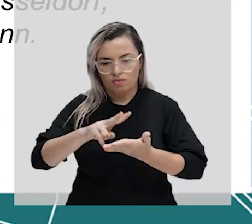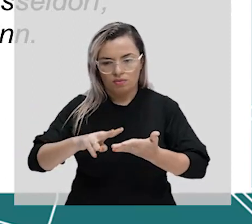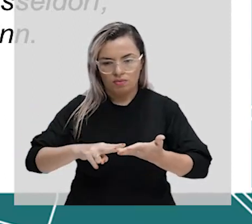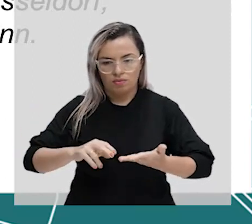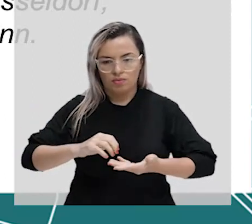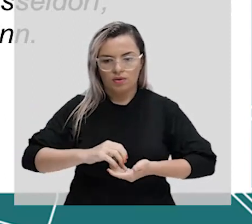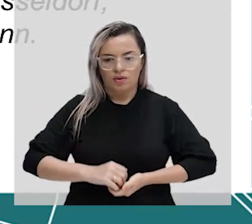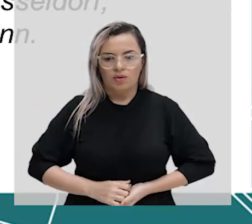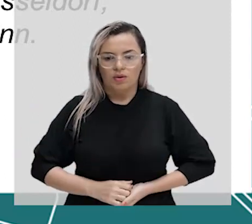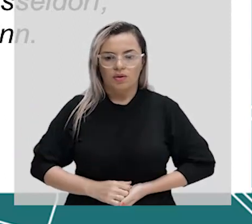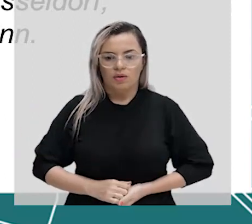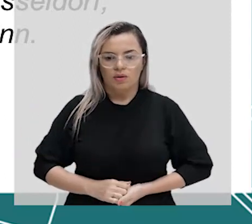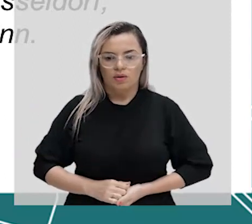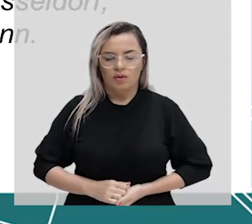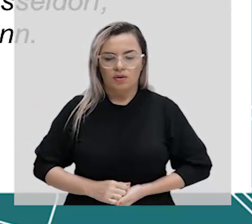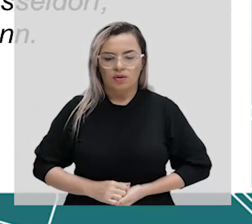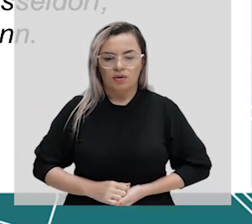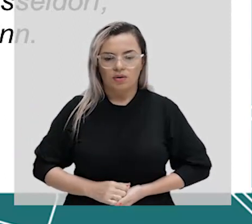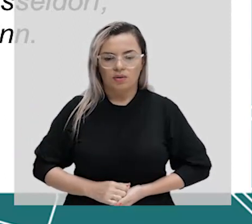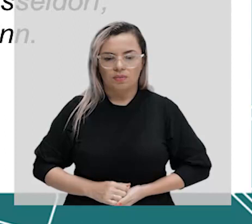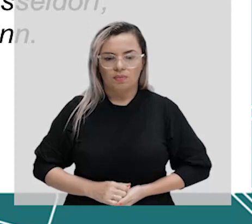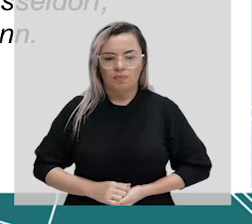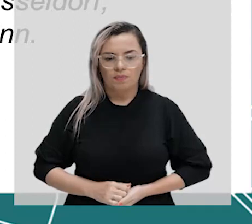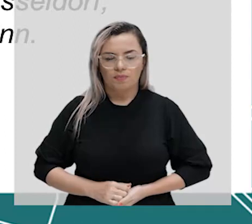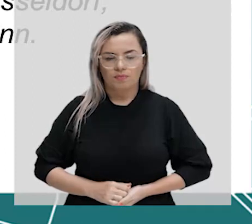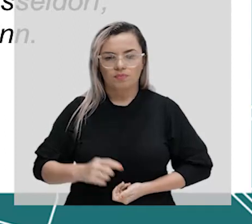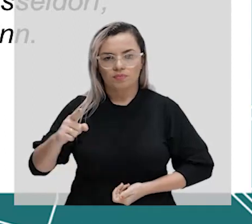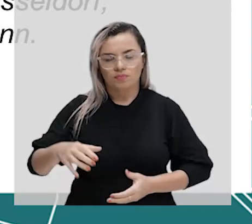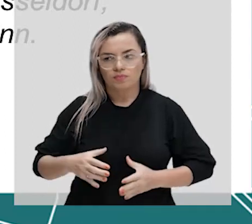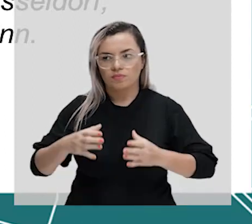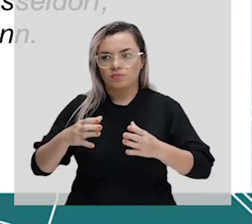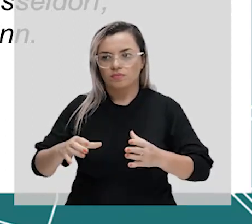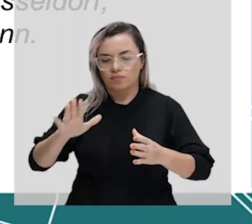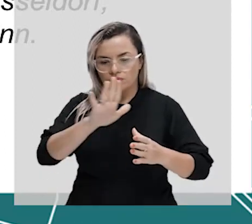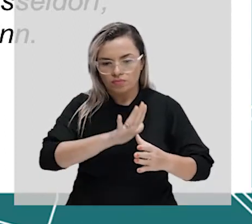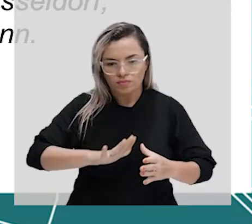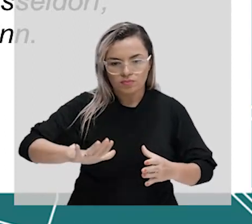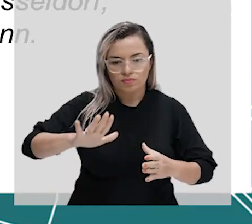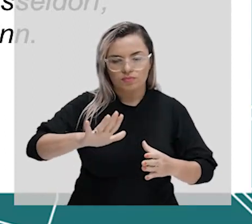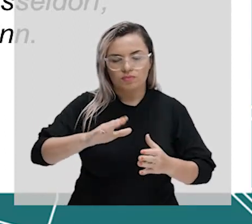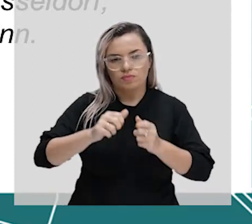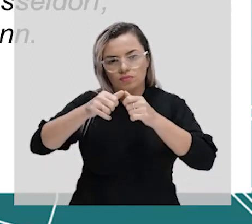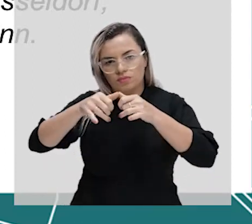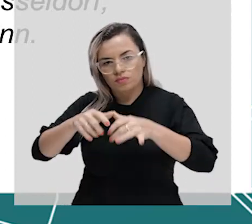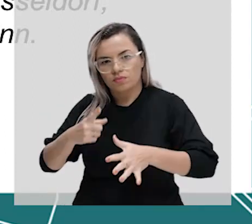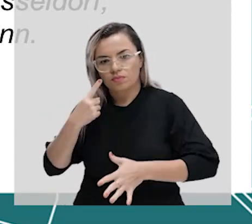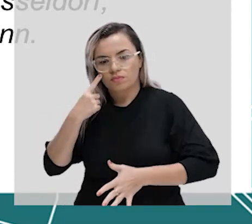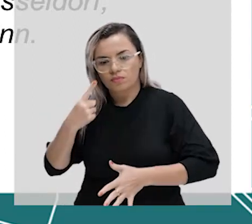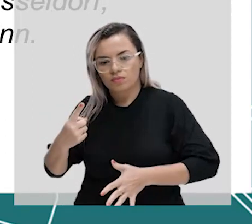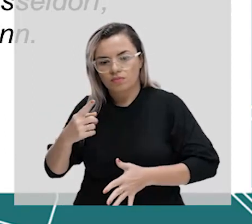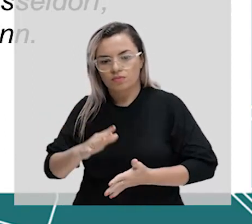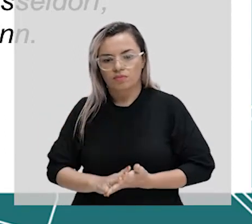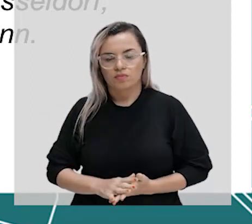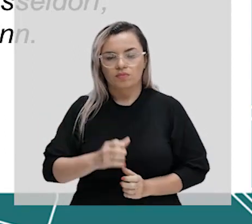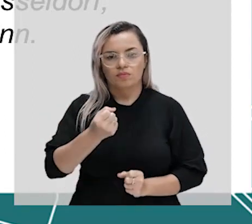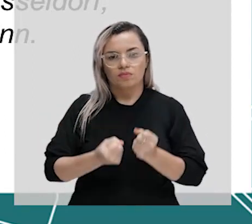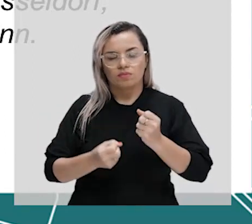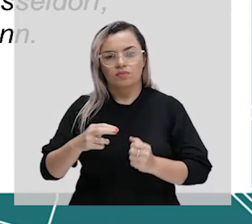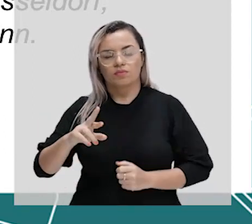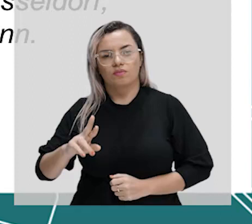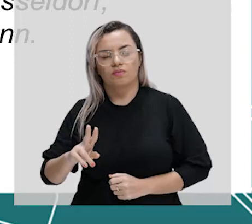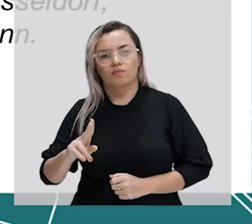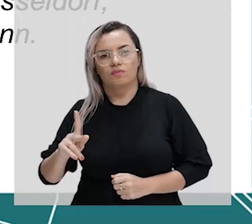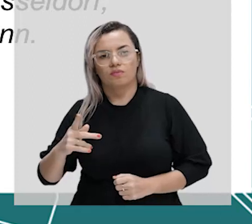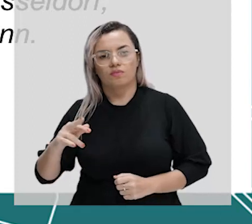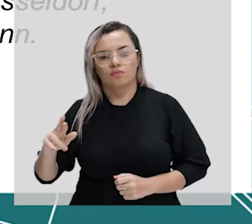Colônia, Düsseldorf e Bonn. Eles vão se localizar aqui, mais uma vez, muita atenção. Aqui está localizado o Vale do Ruhr, tá certo? Na